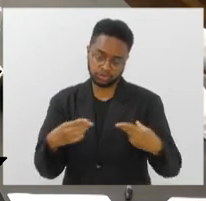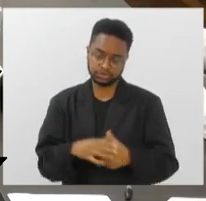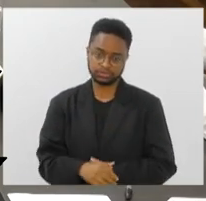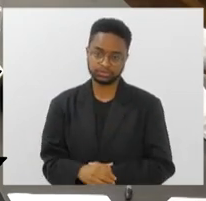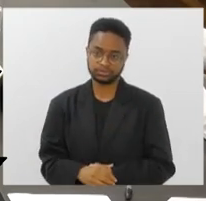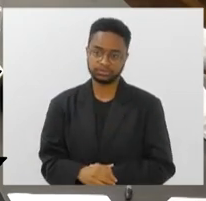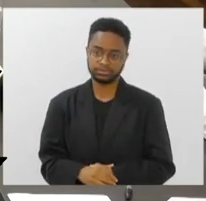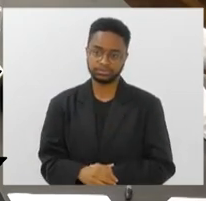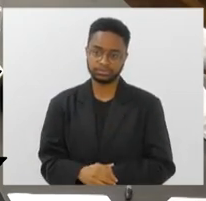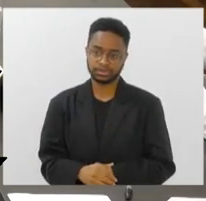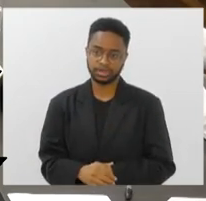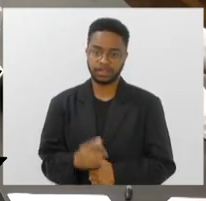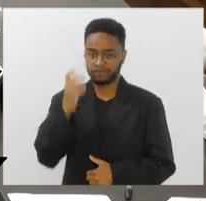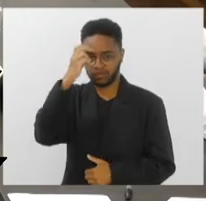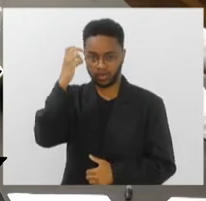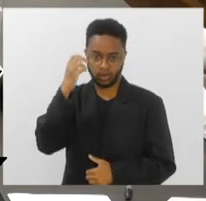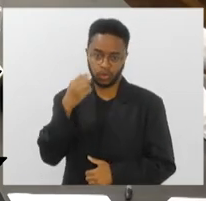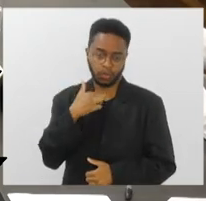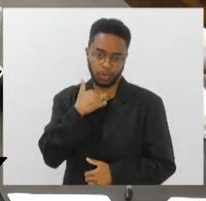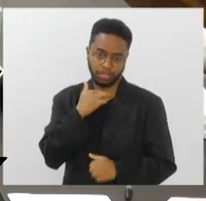não está mais aqui para defender. É.